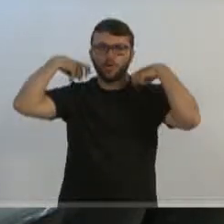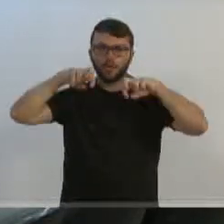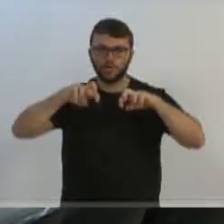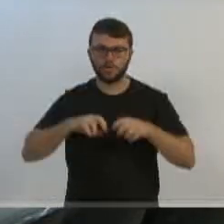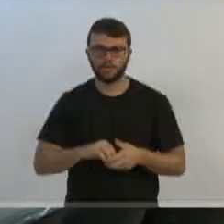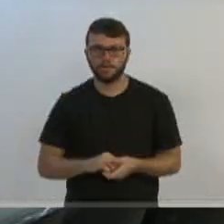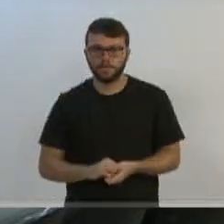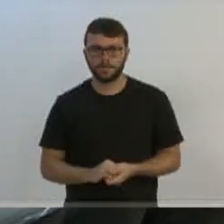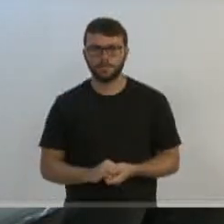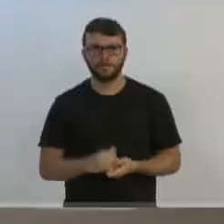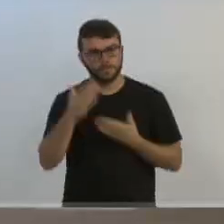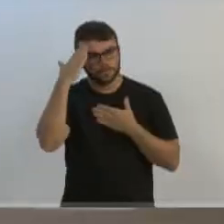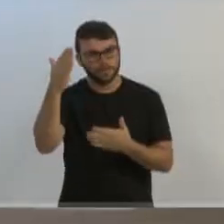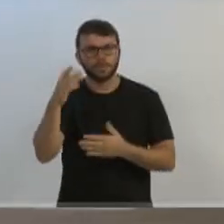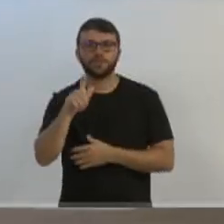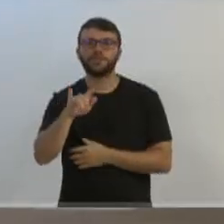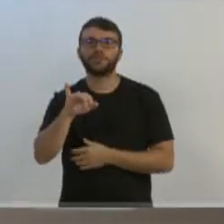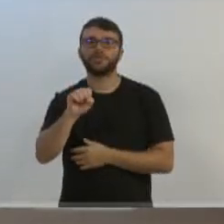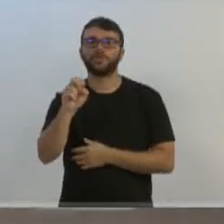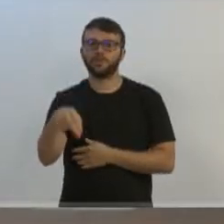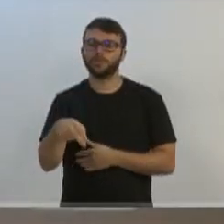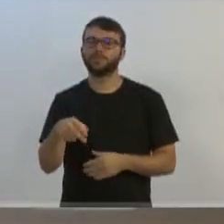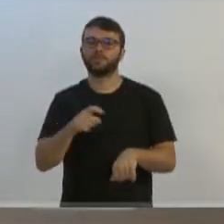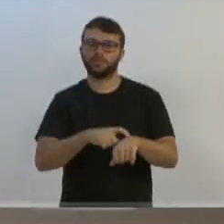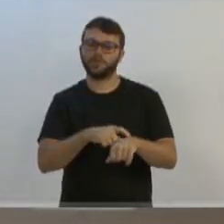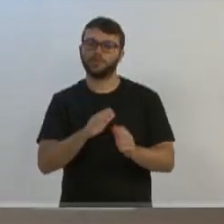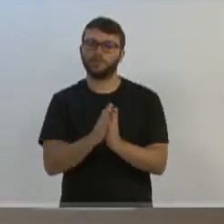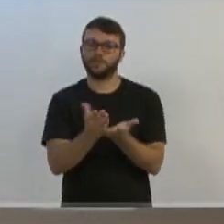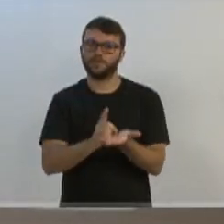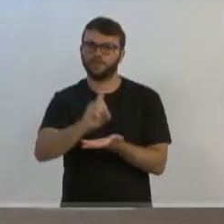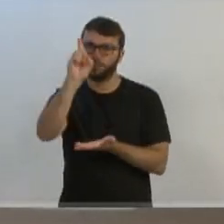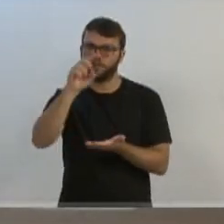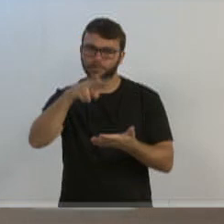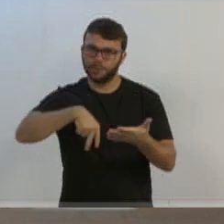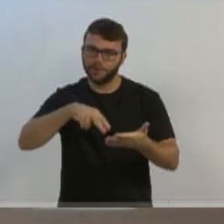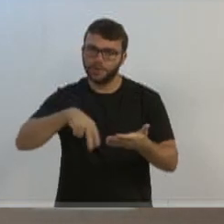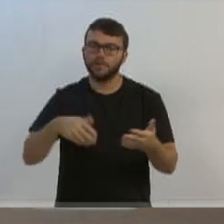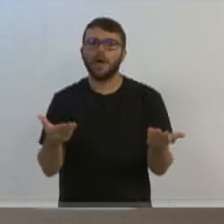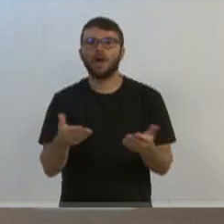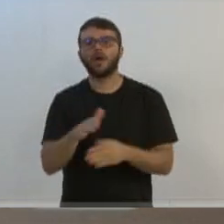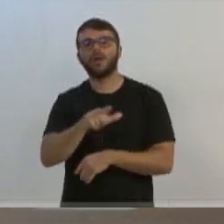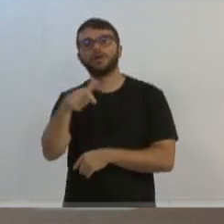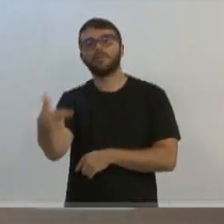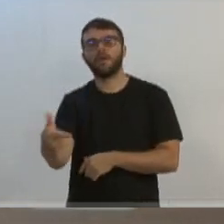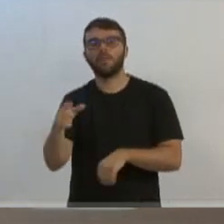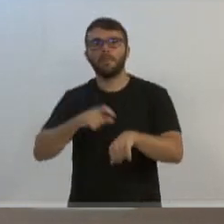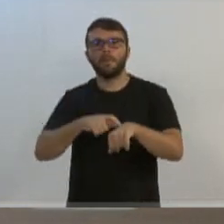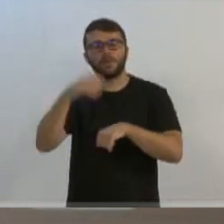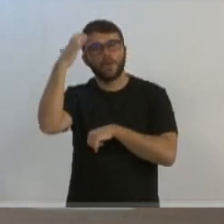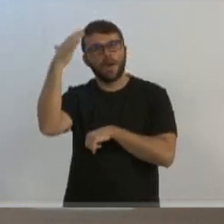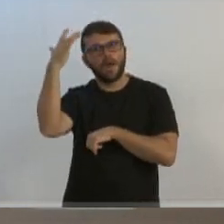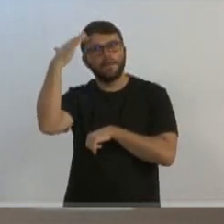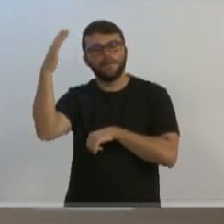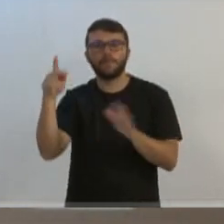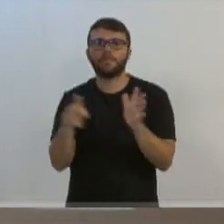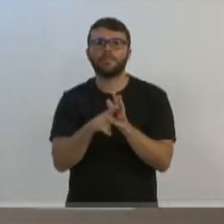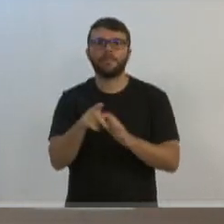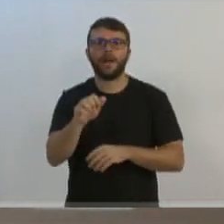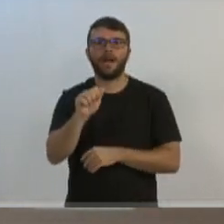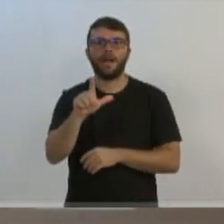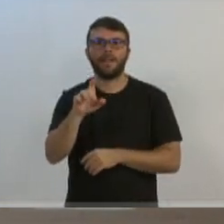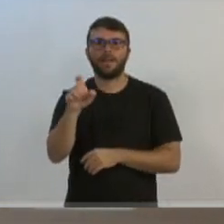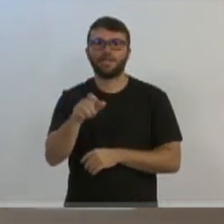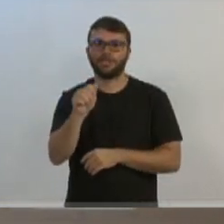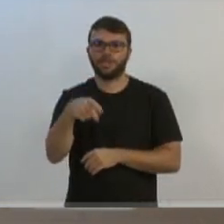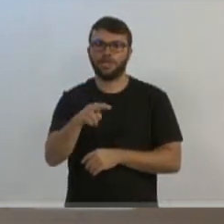Agradeço ao vereador Gilson de Souza pela leitura do momento bíblico e agora, na sequência, convido no momento de reflexão o vereador Alexandre Caminha para